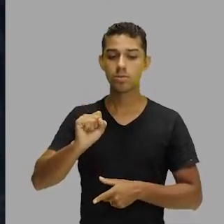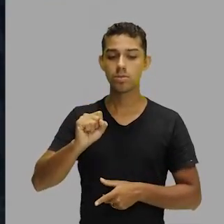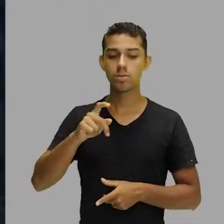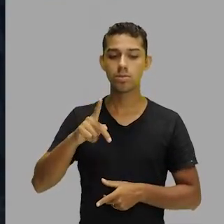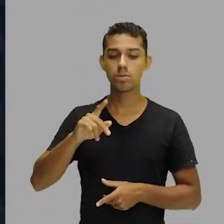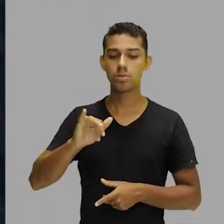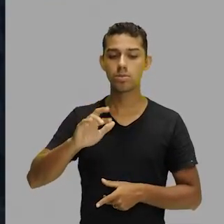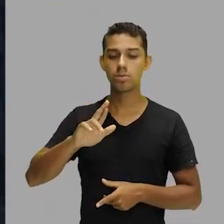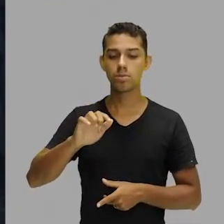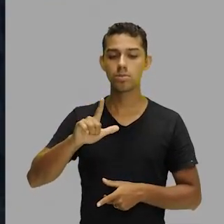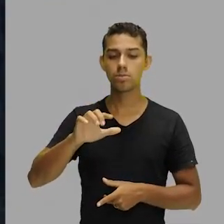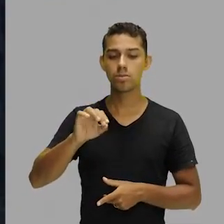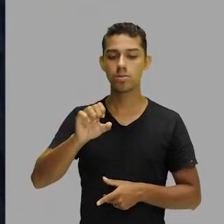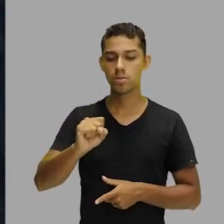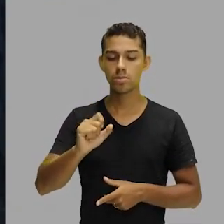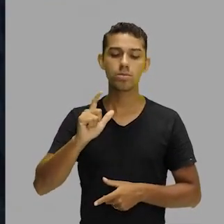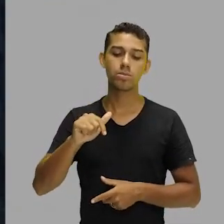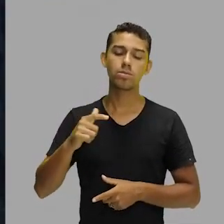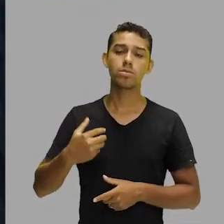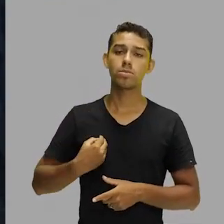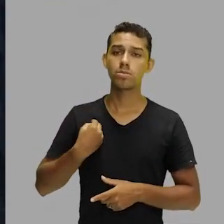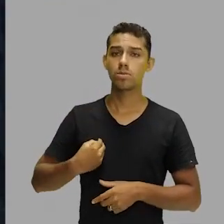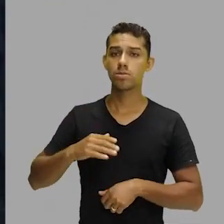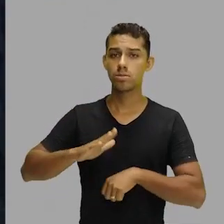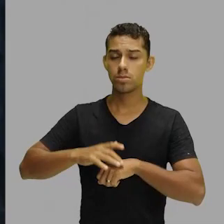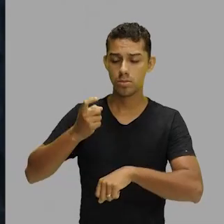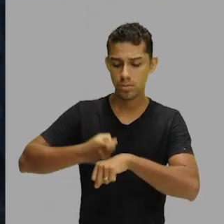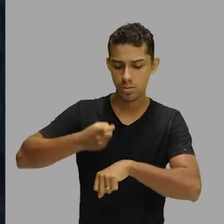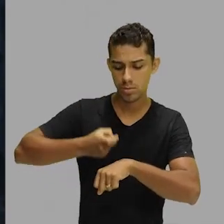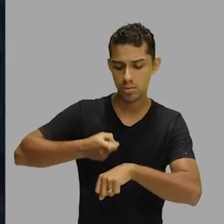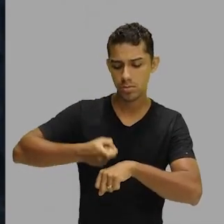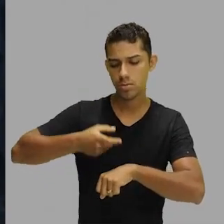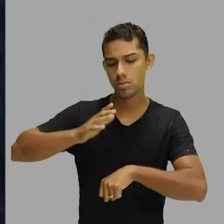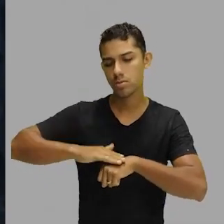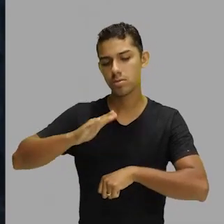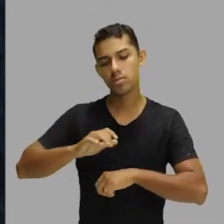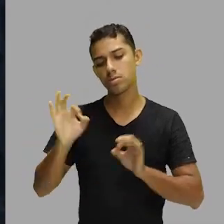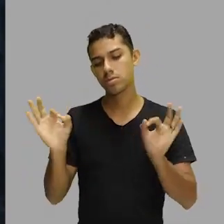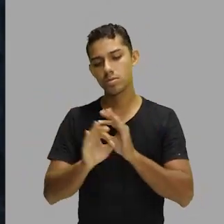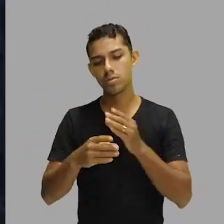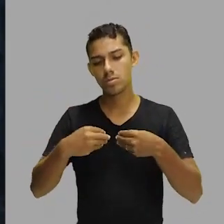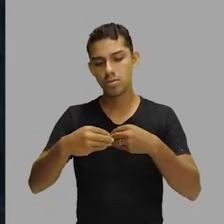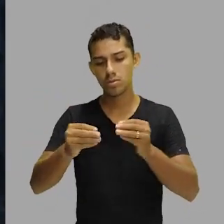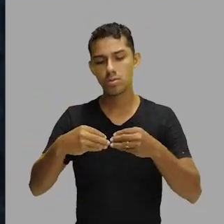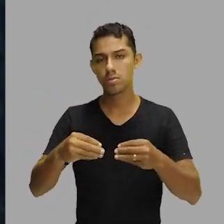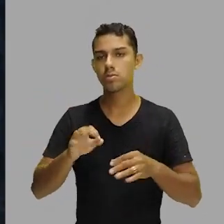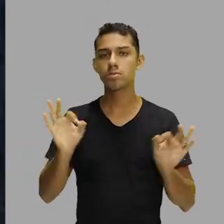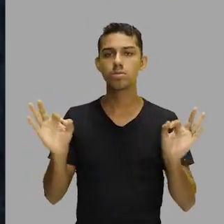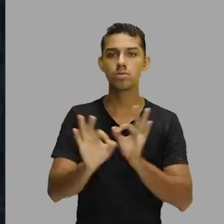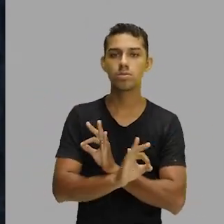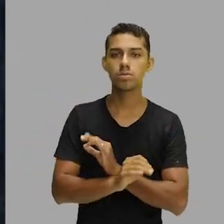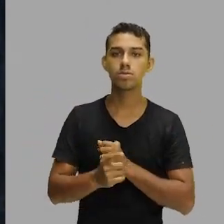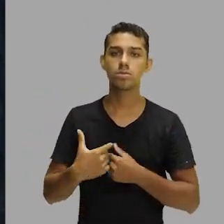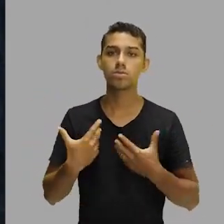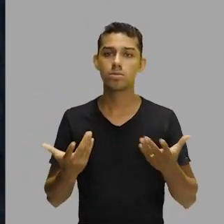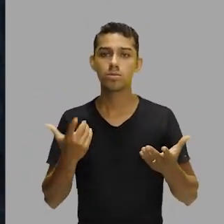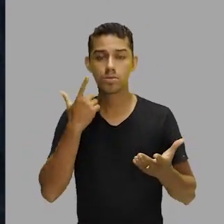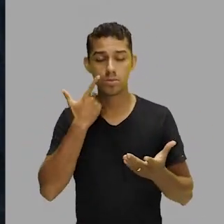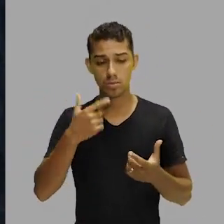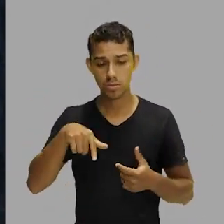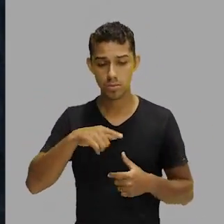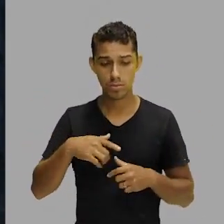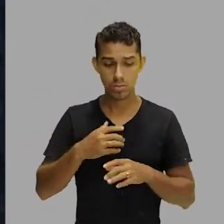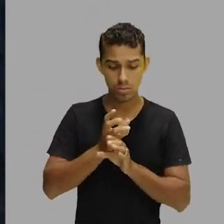eles são bactérias que têm uma maior rigidez. Elas não são tão flexíveis. Então, espiroqueta, se você olhar